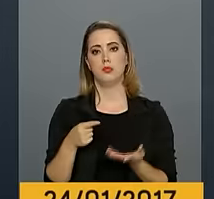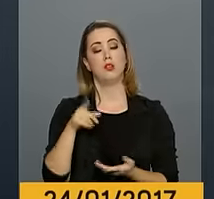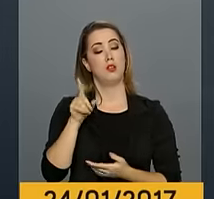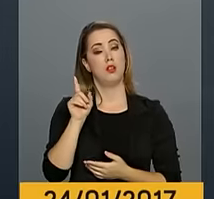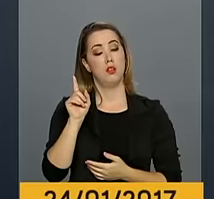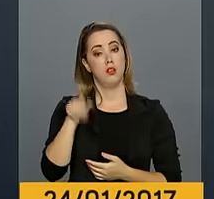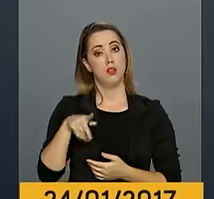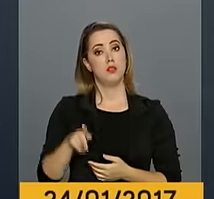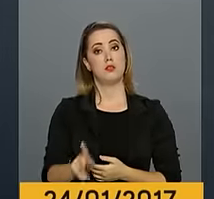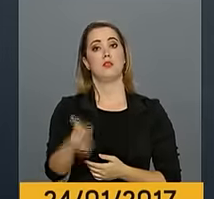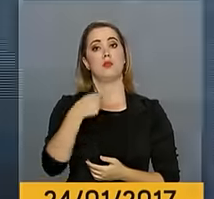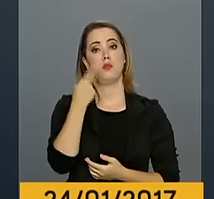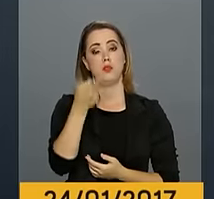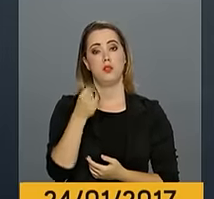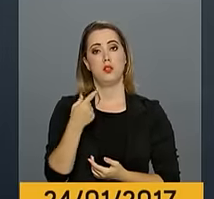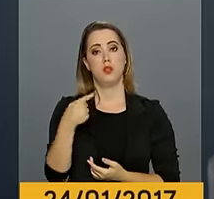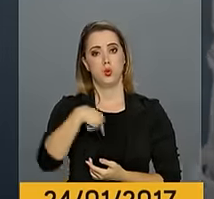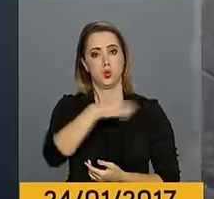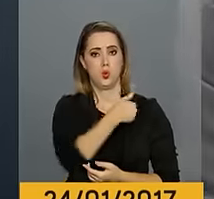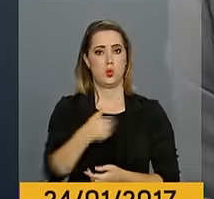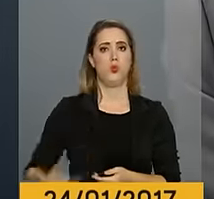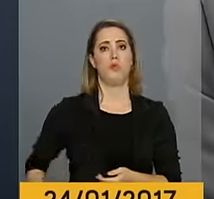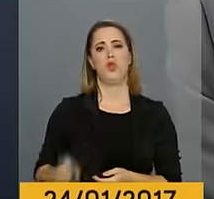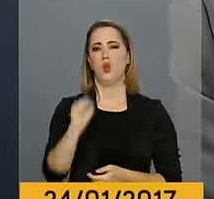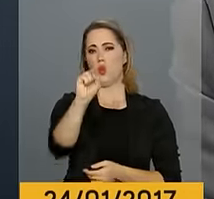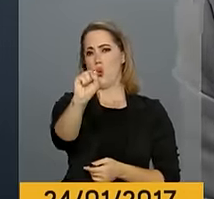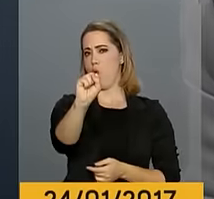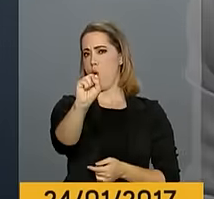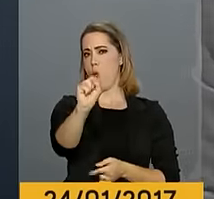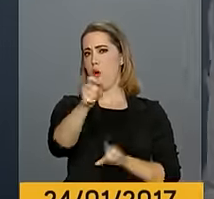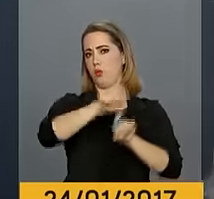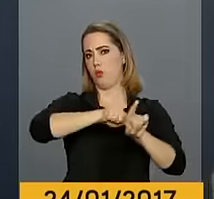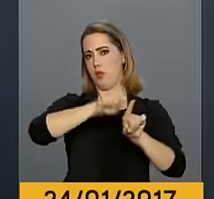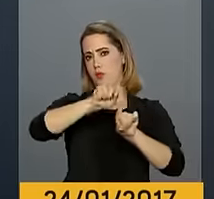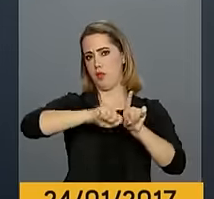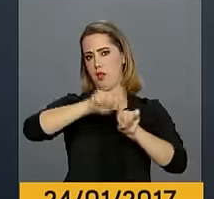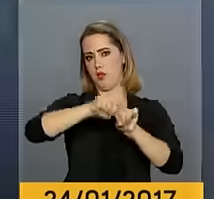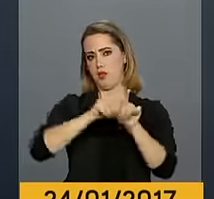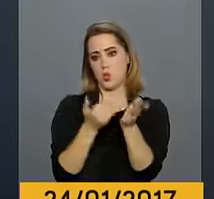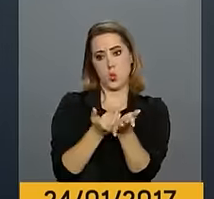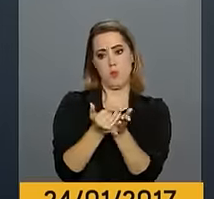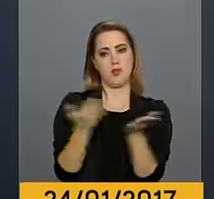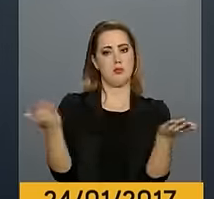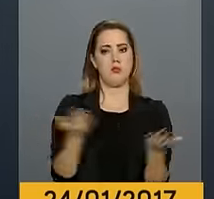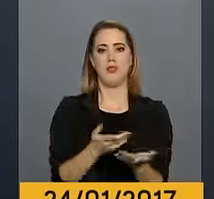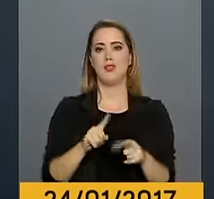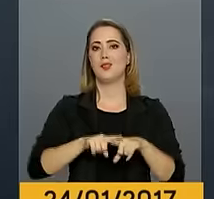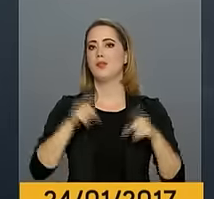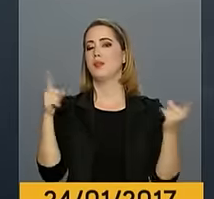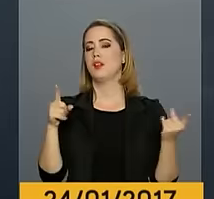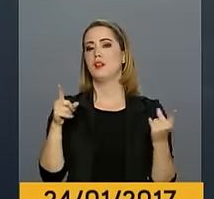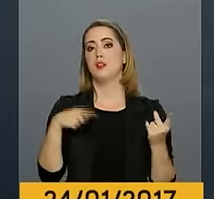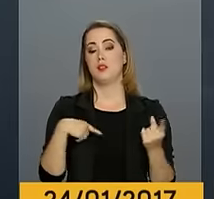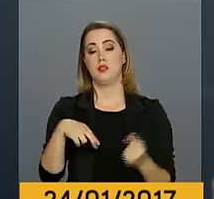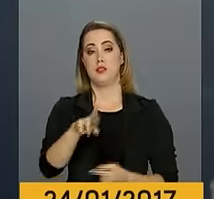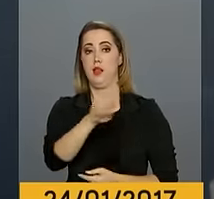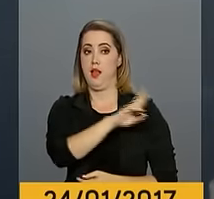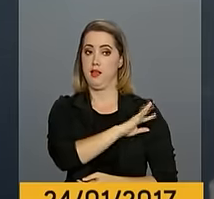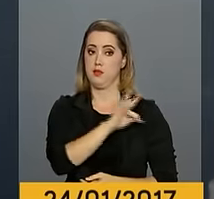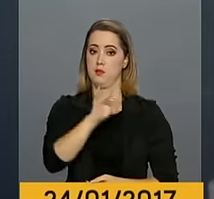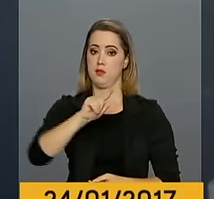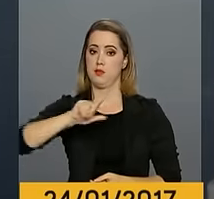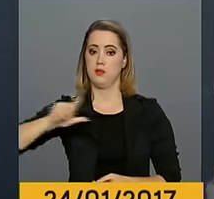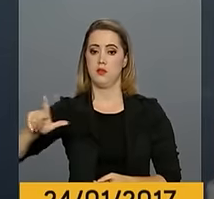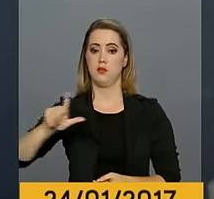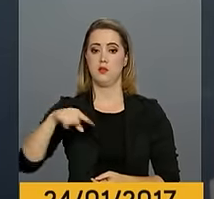desde já, que o nosso governo não tem mais do que 8 meses, né? Começou muito recentemente. Mas o fato da chamada responsabilidade